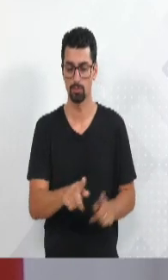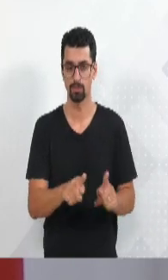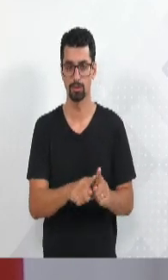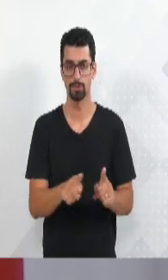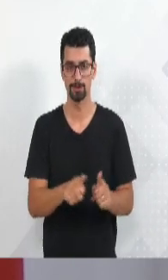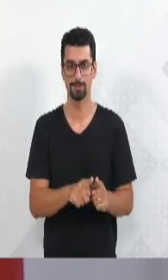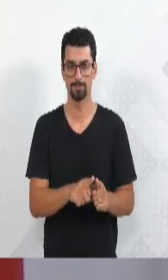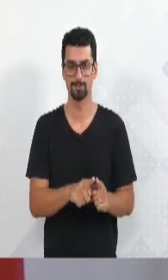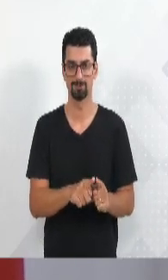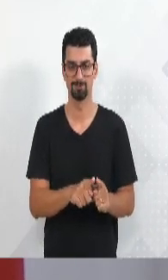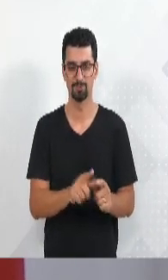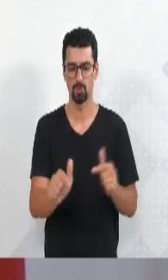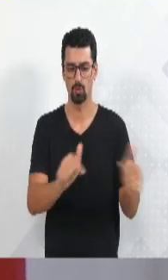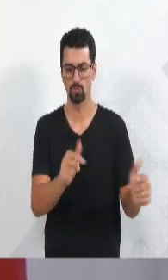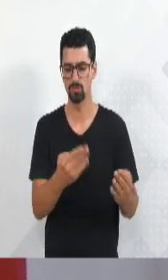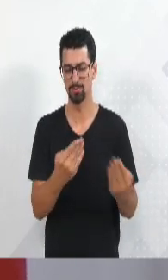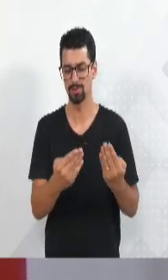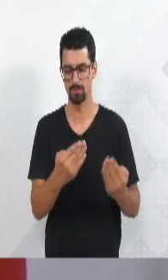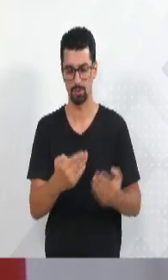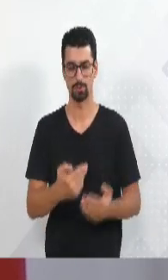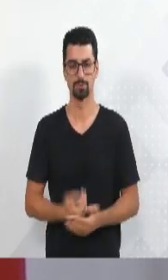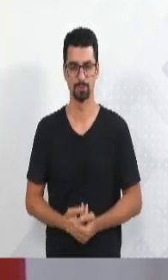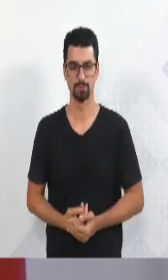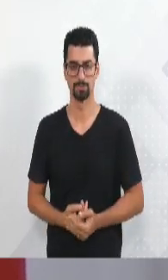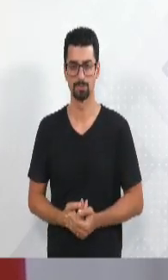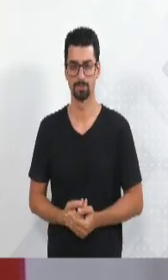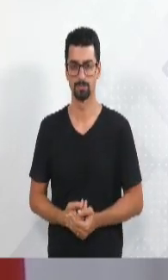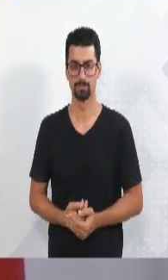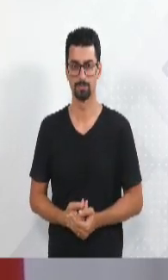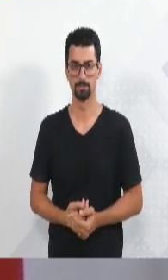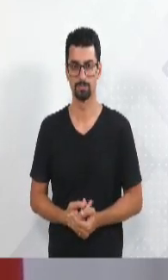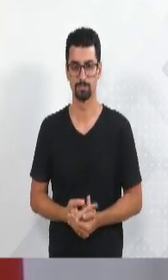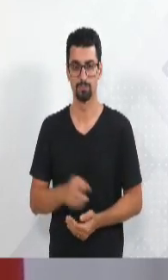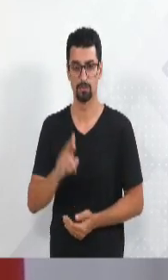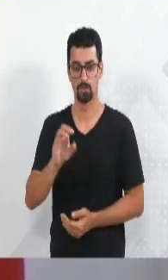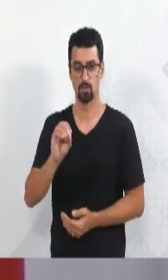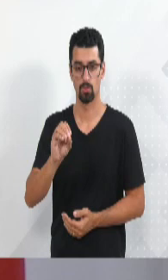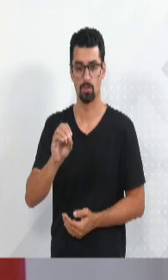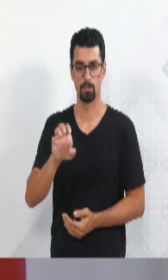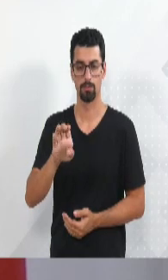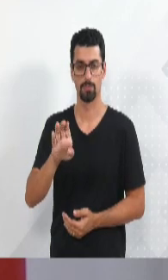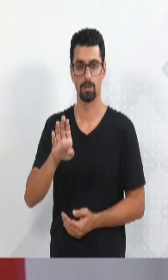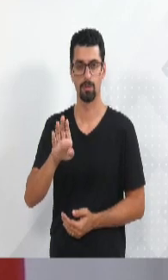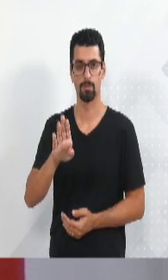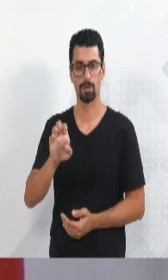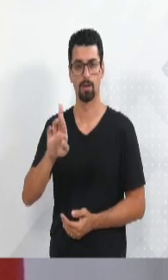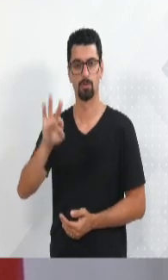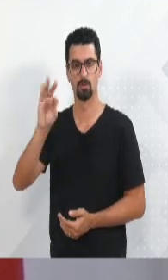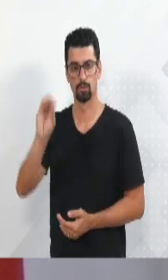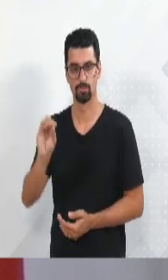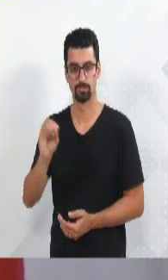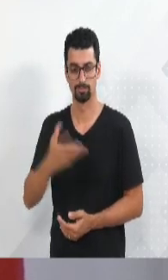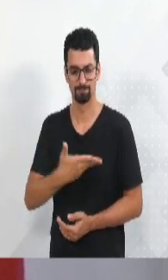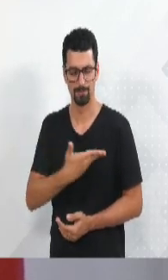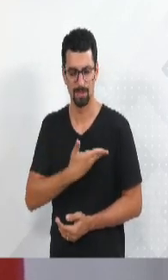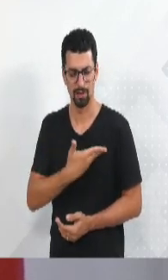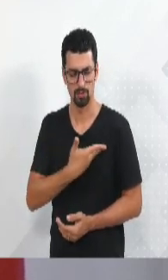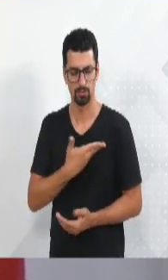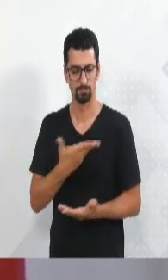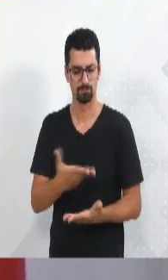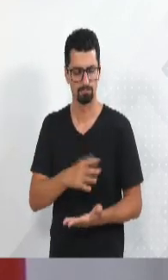os demais psicólogos senhor Roberto Trajano Marcelino Meu Querido Meu